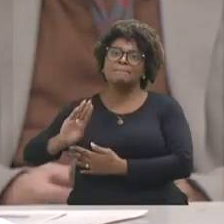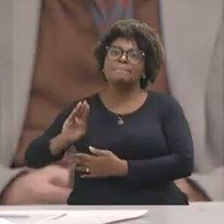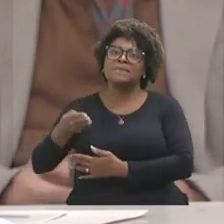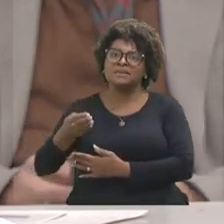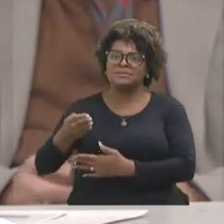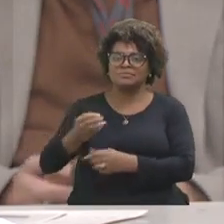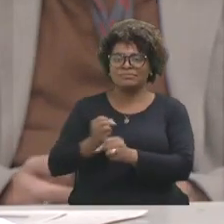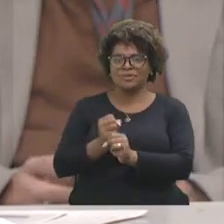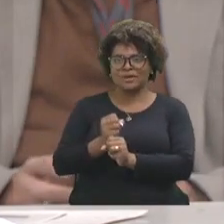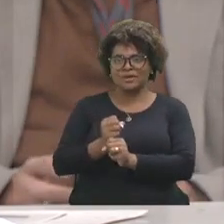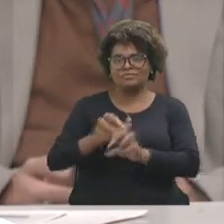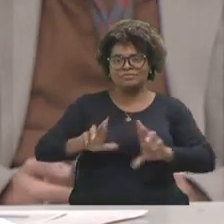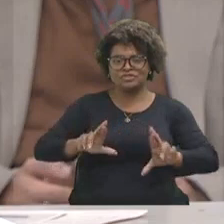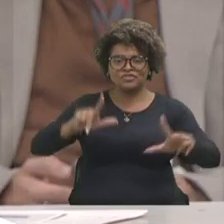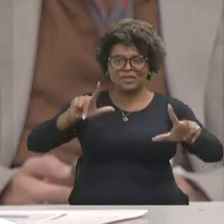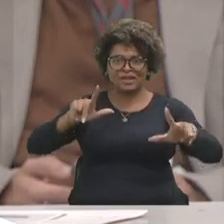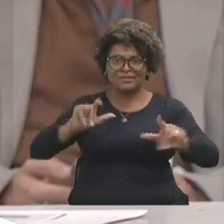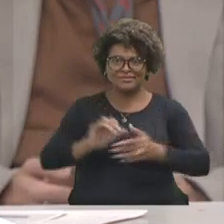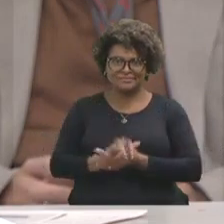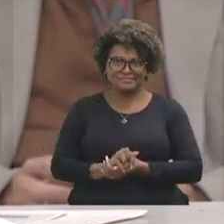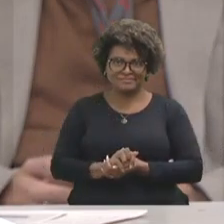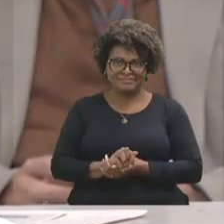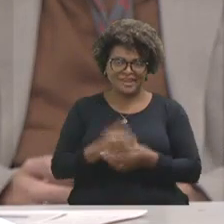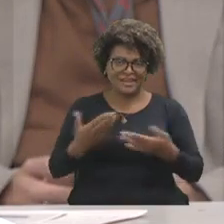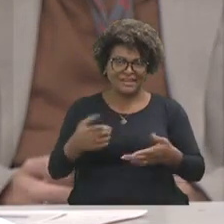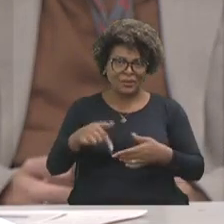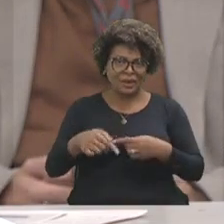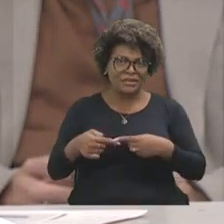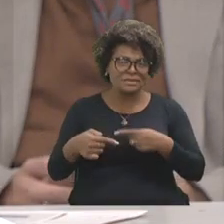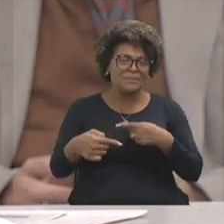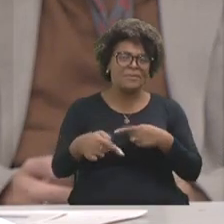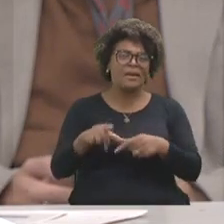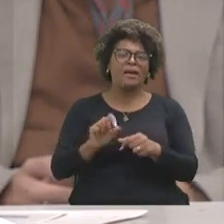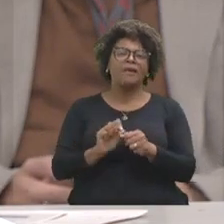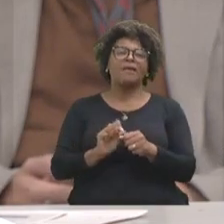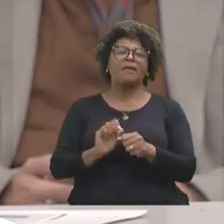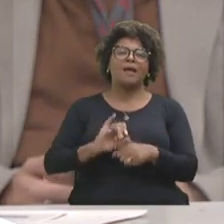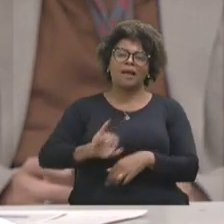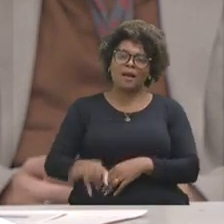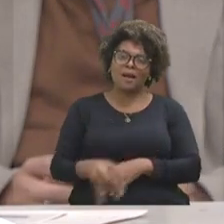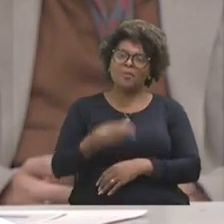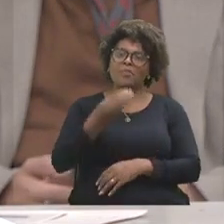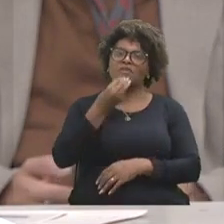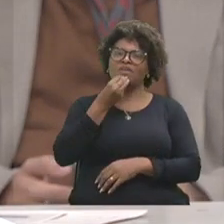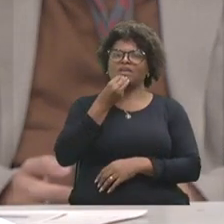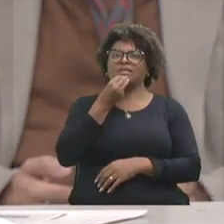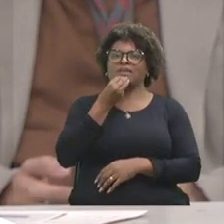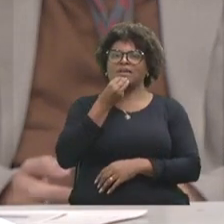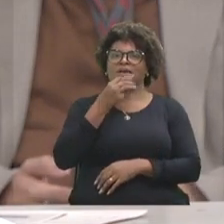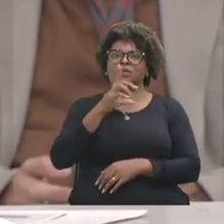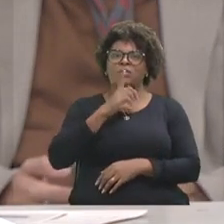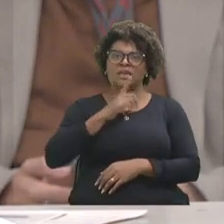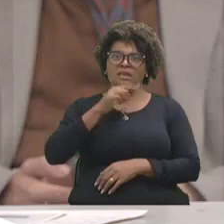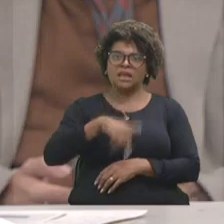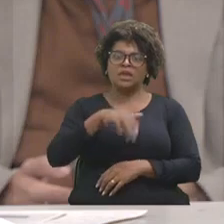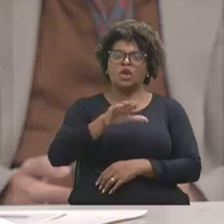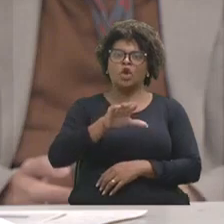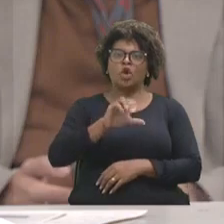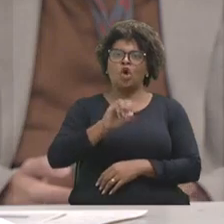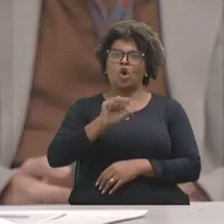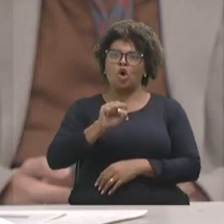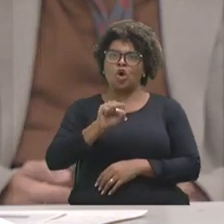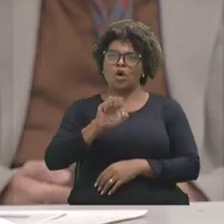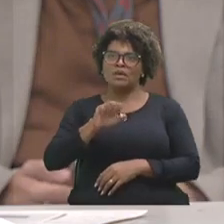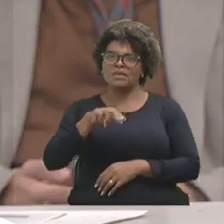então agora o que é o que nós estamos fazendo essa semana aproveita oportunidade nós temos aqui o muito próximo da gente mas